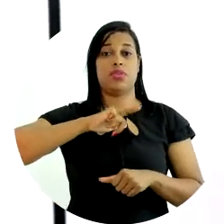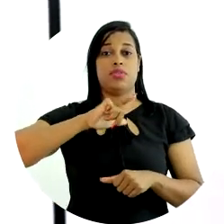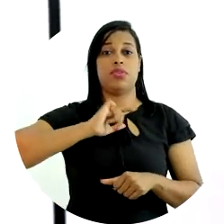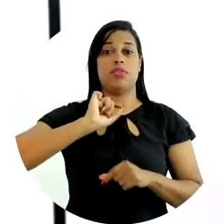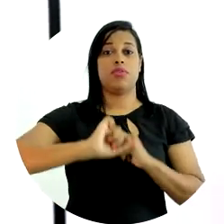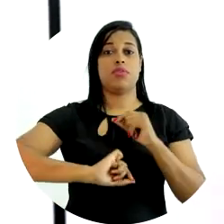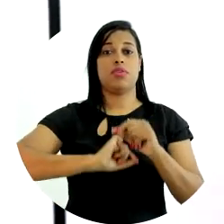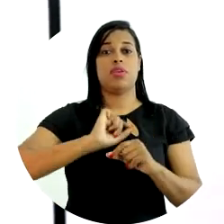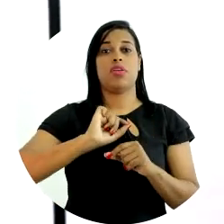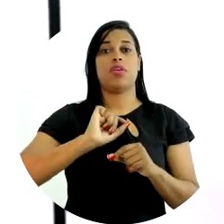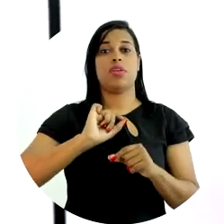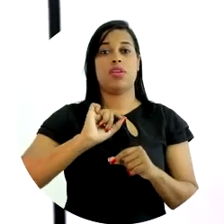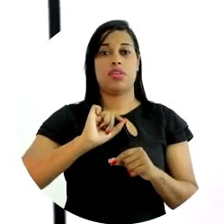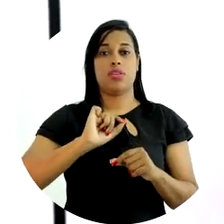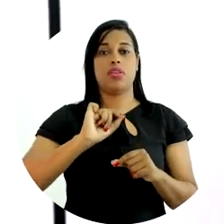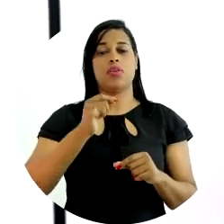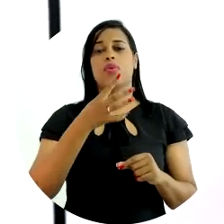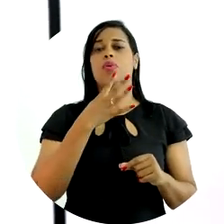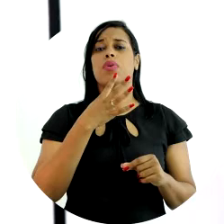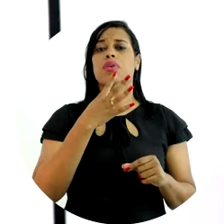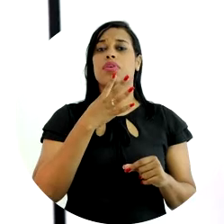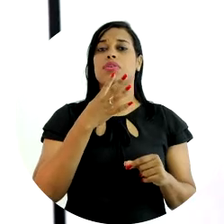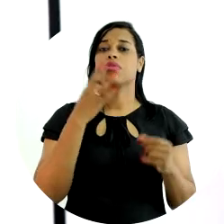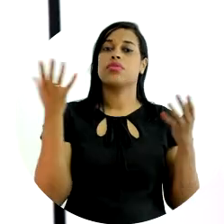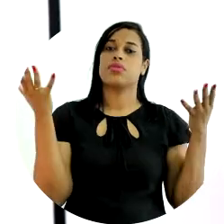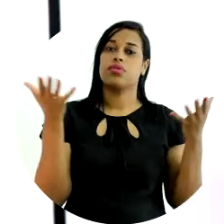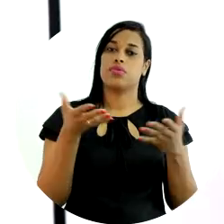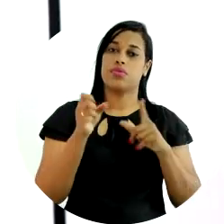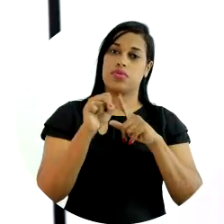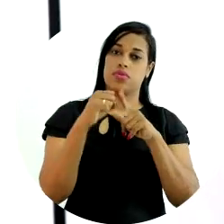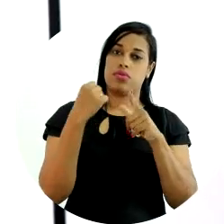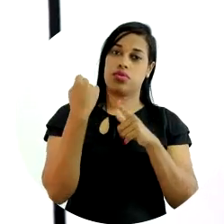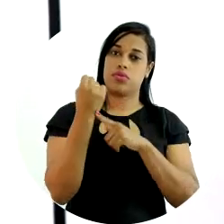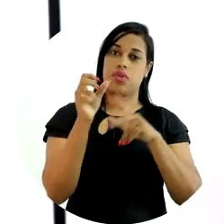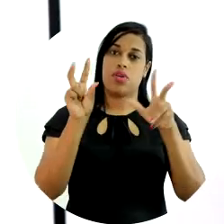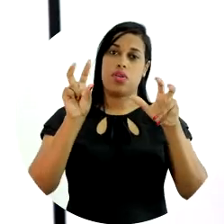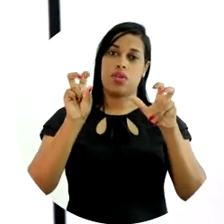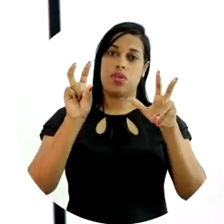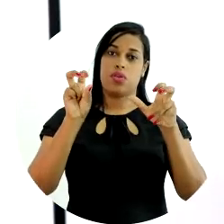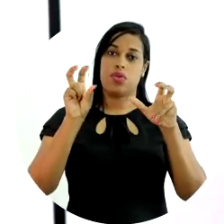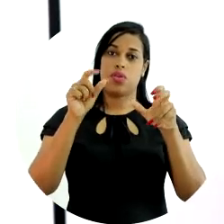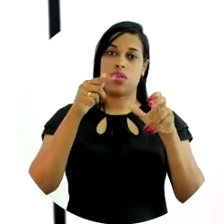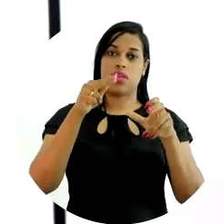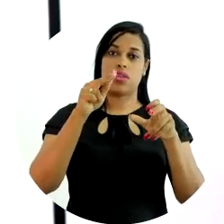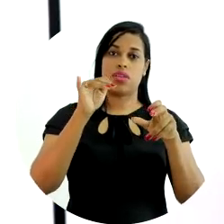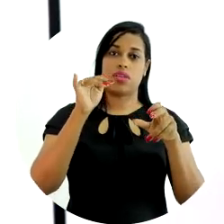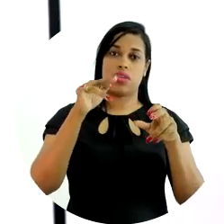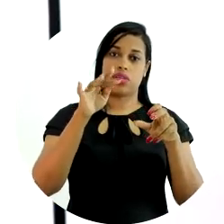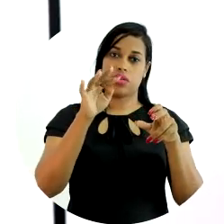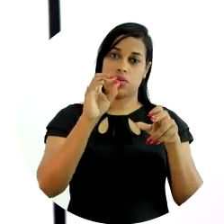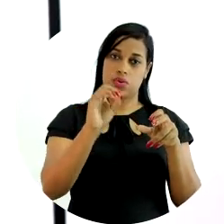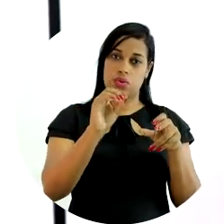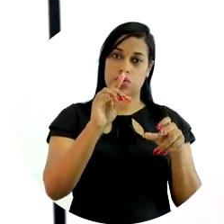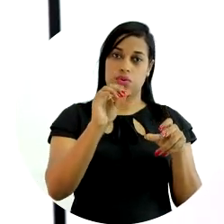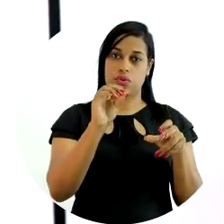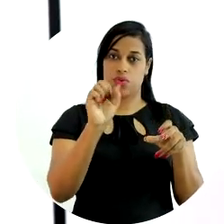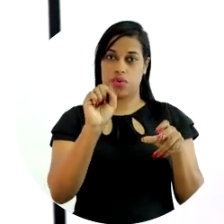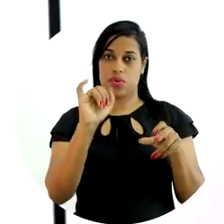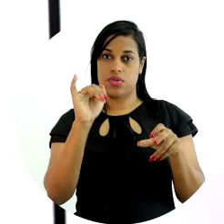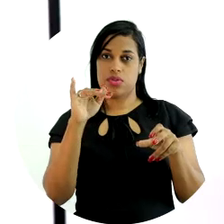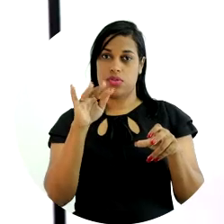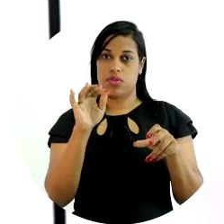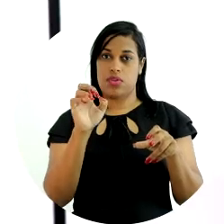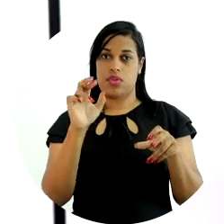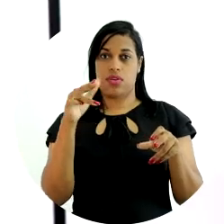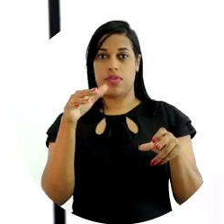ela trouxe, surgiu um jargão que é muito popular hoje na nossa sociedade, que é o quinto dos infernos, que na verdade é um